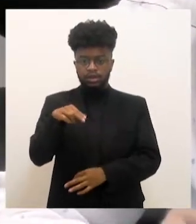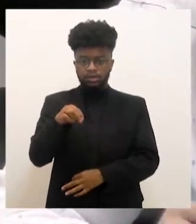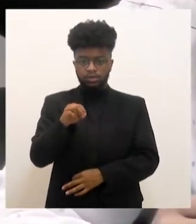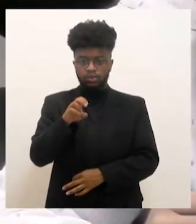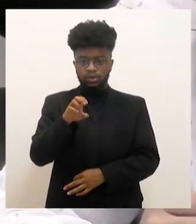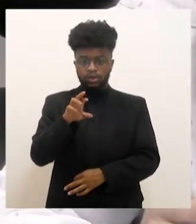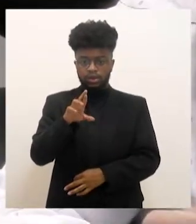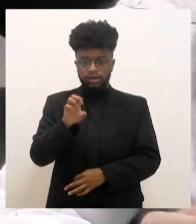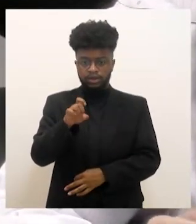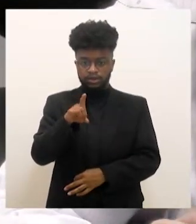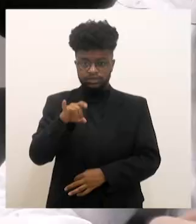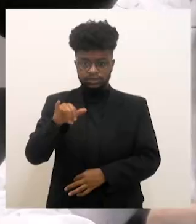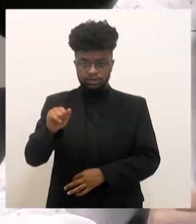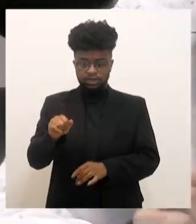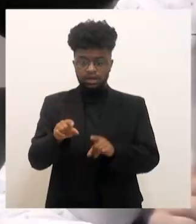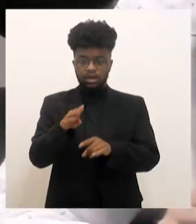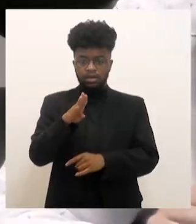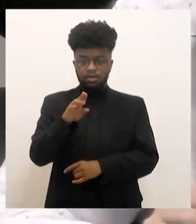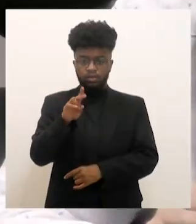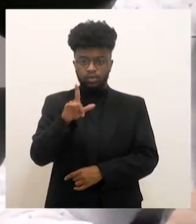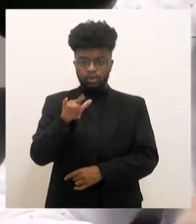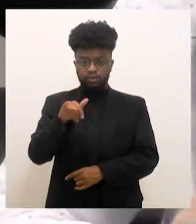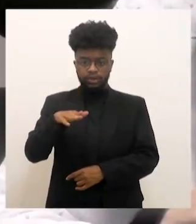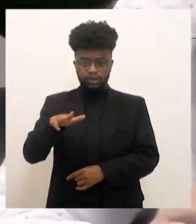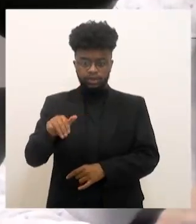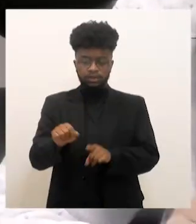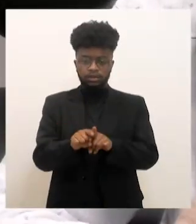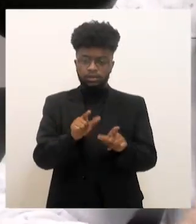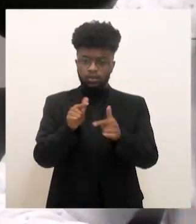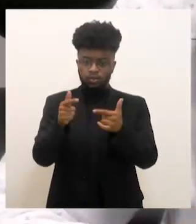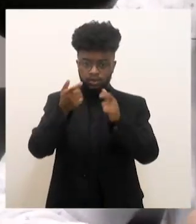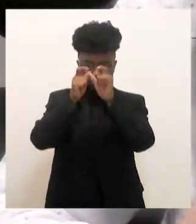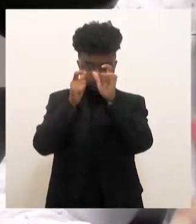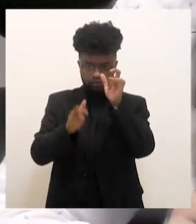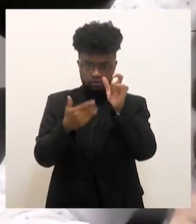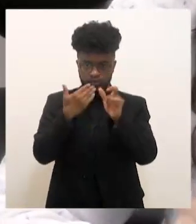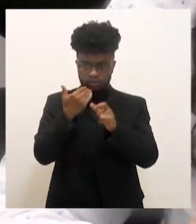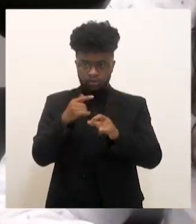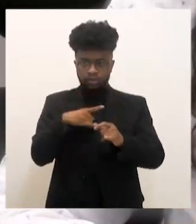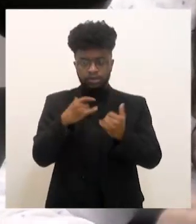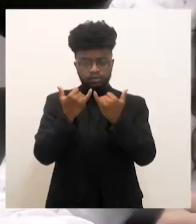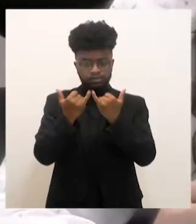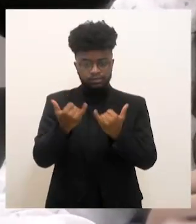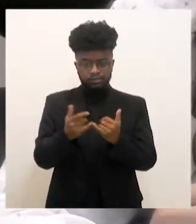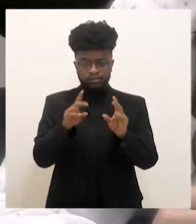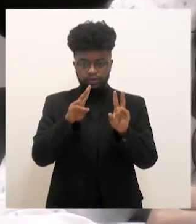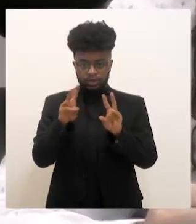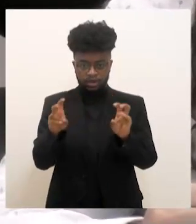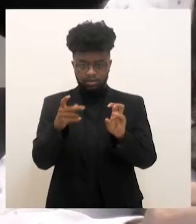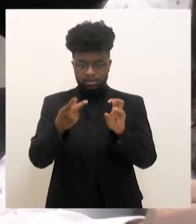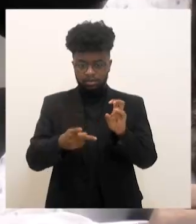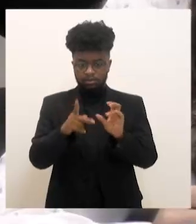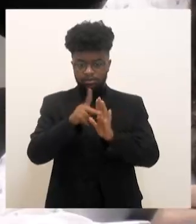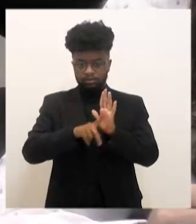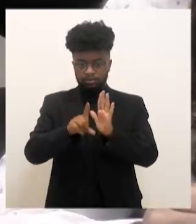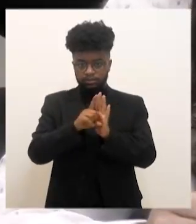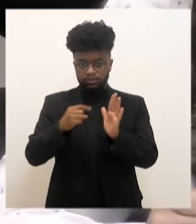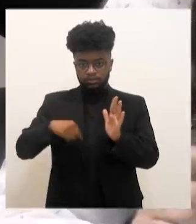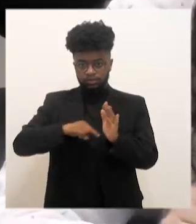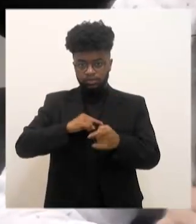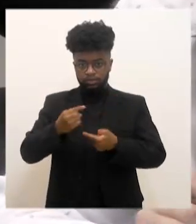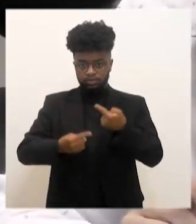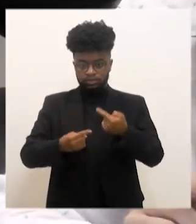Bulimia e Transtornos Alimentares no Estado do Rio de Janeiro, da autoria do deputado Paulo Ramos, que trata do assunto semelhante ao projeto de lei que a gente está